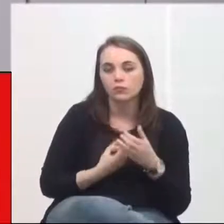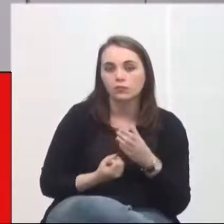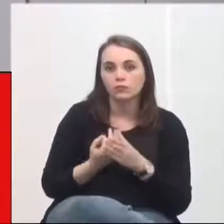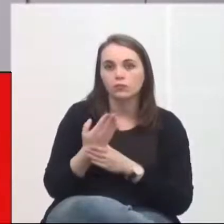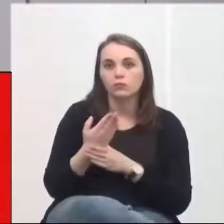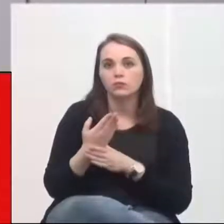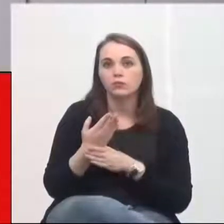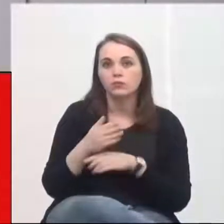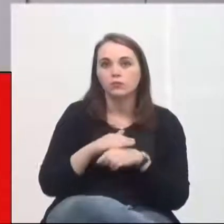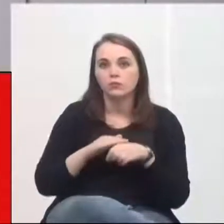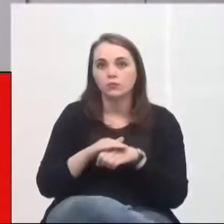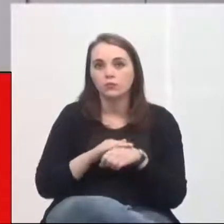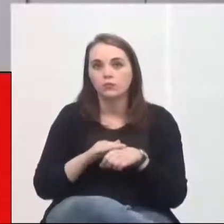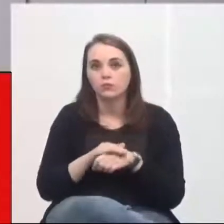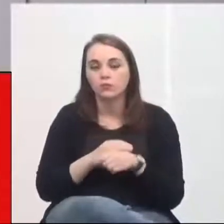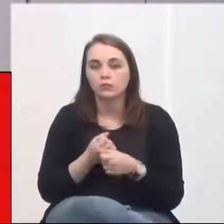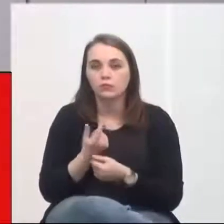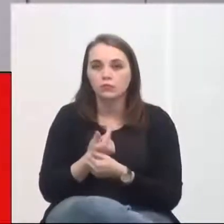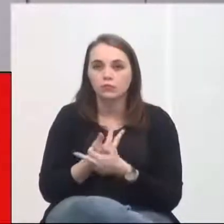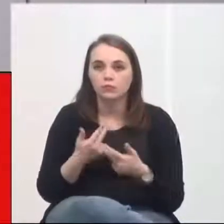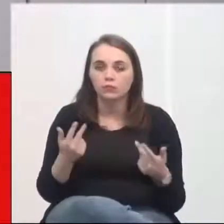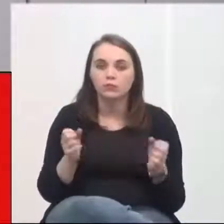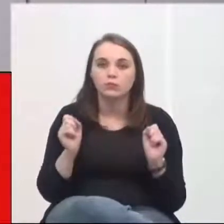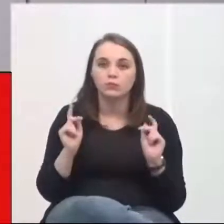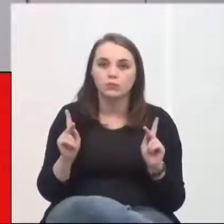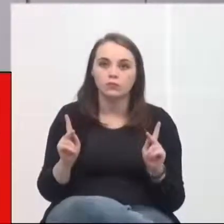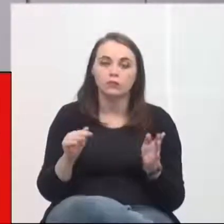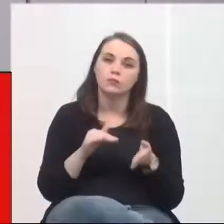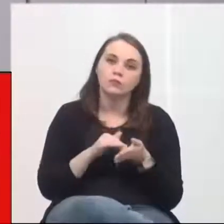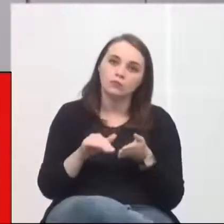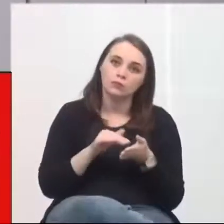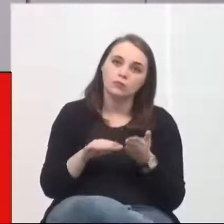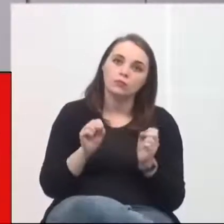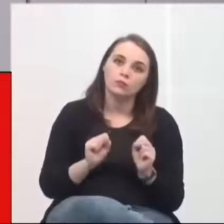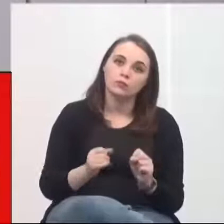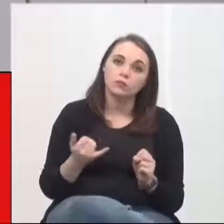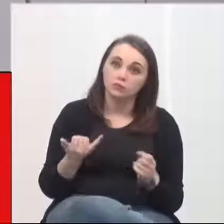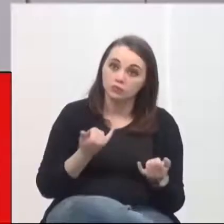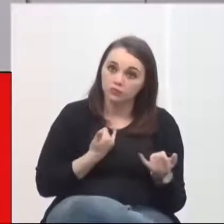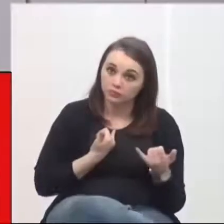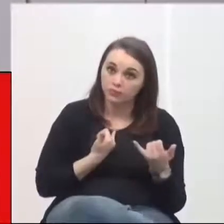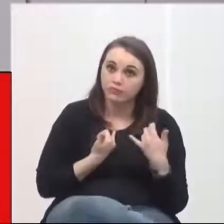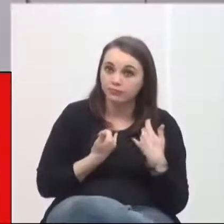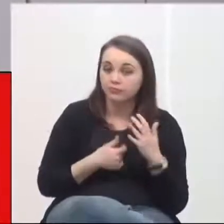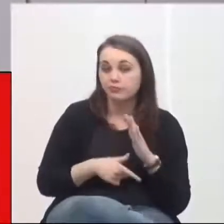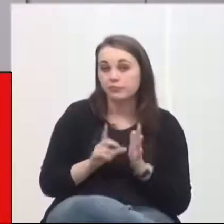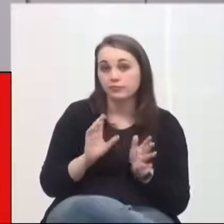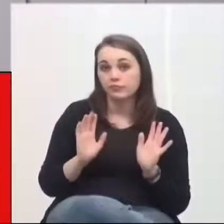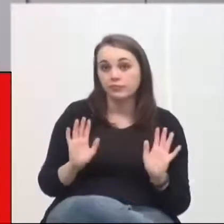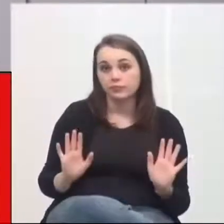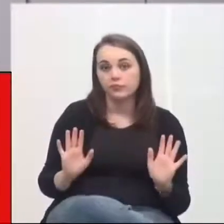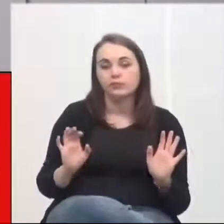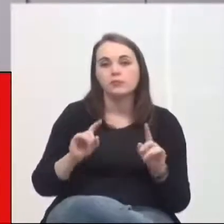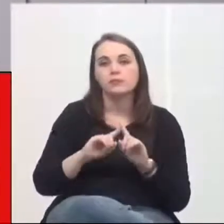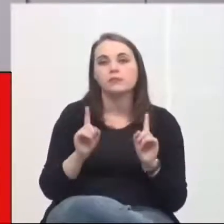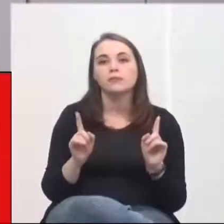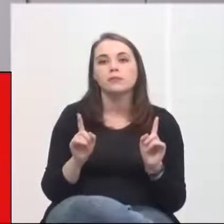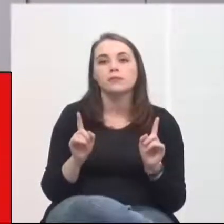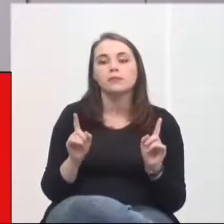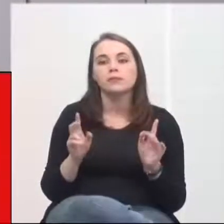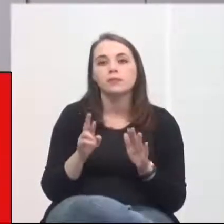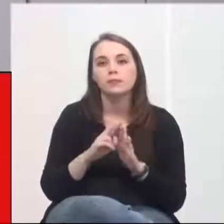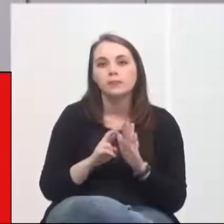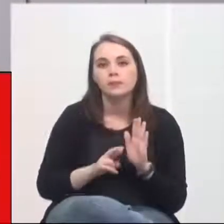havia suscitado algumas situações. Acho que a secretaria poderia ter me informado antecipadamente desse assunto. De qualquer forma,